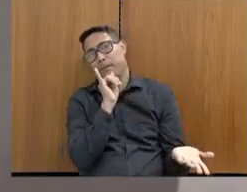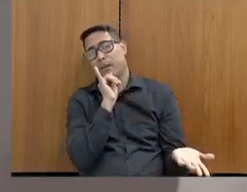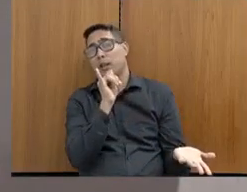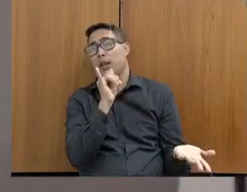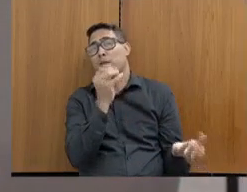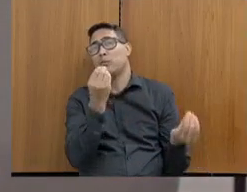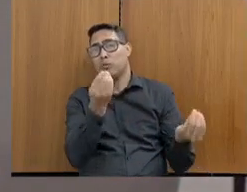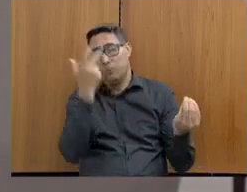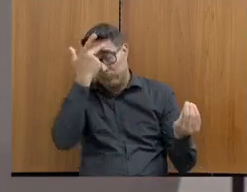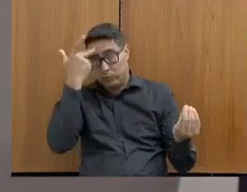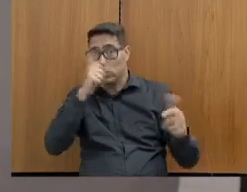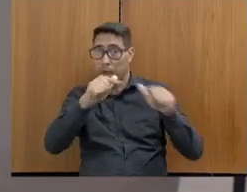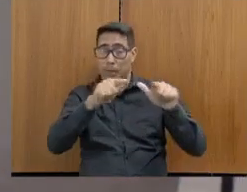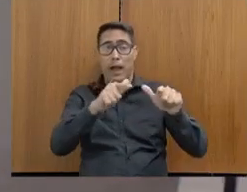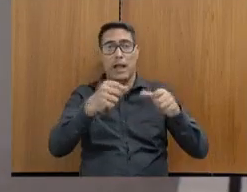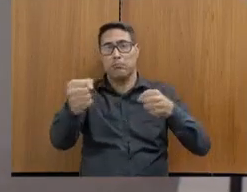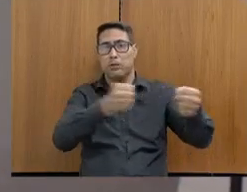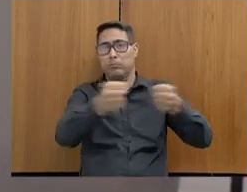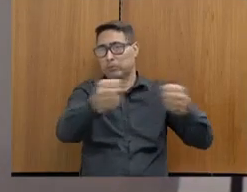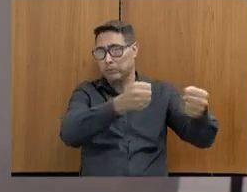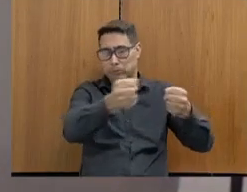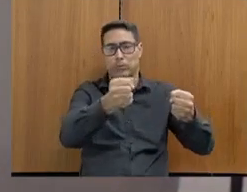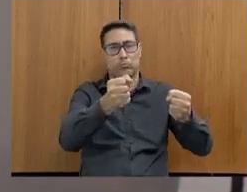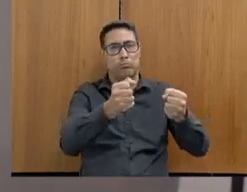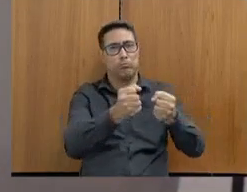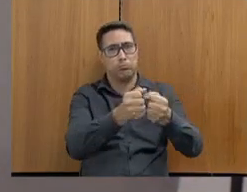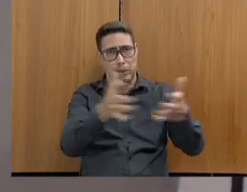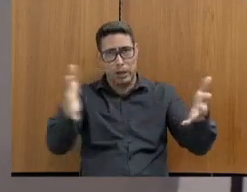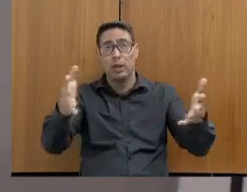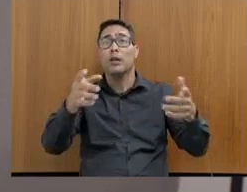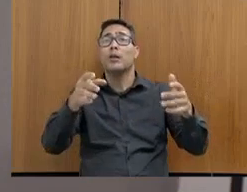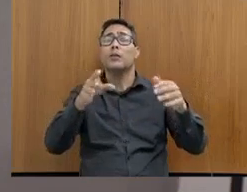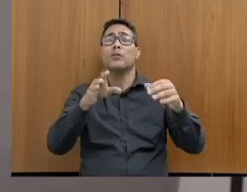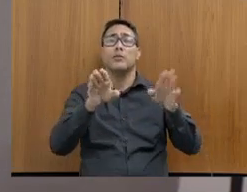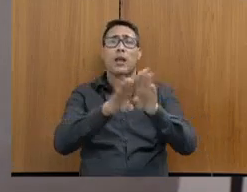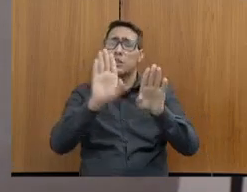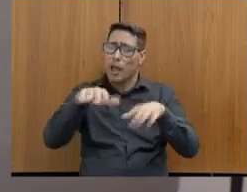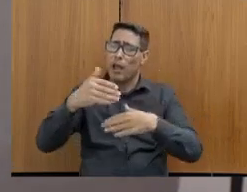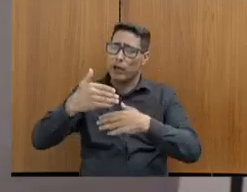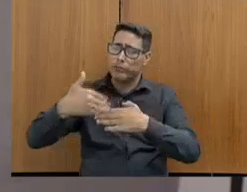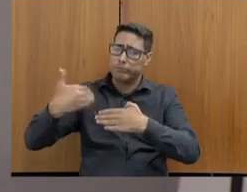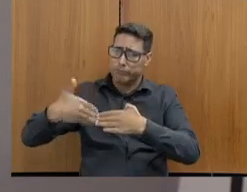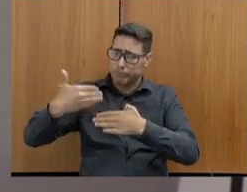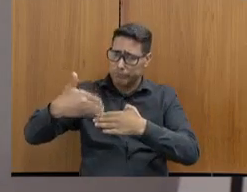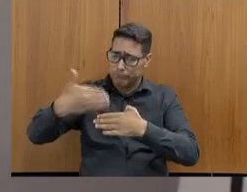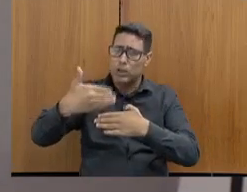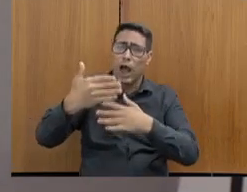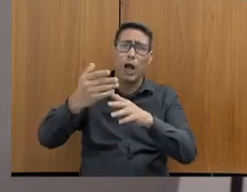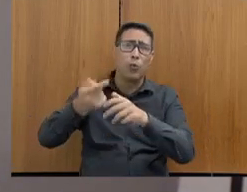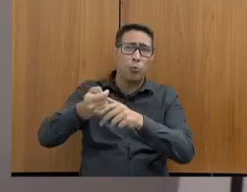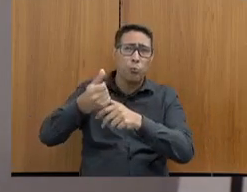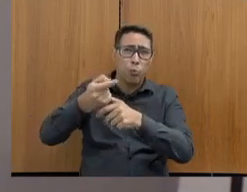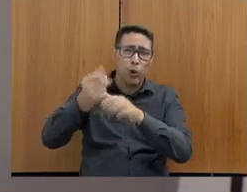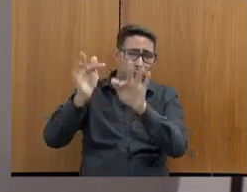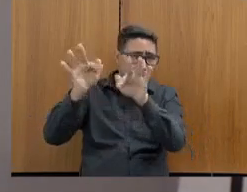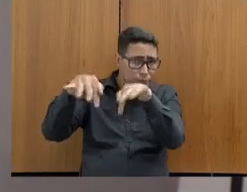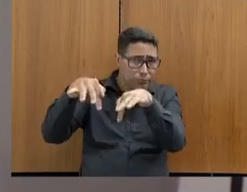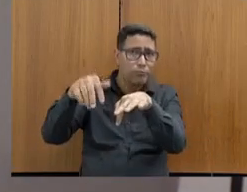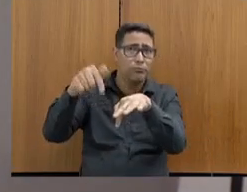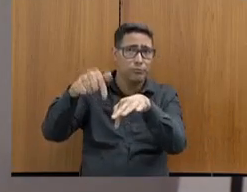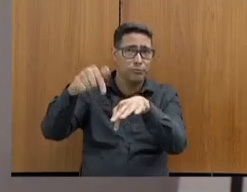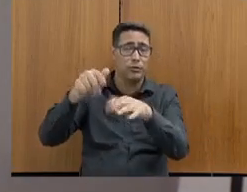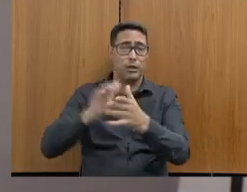de pessoal é e né que já é uma iniciativa já em fase final de implementação e